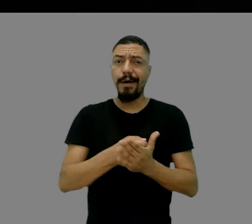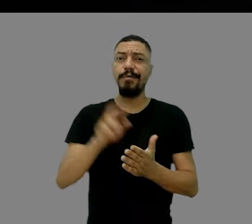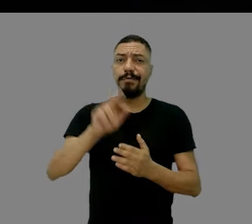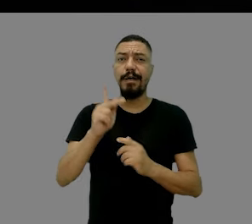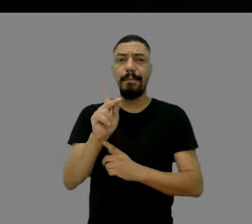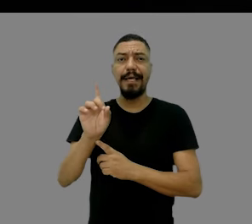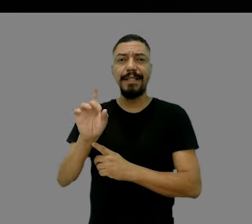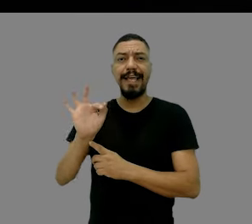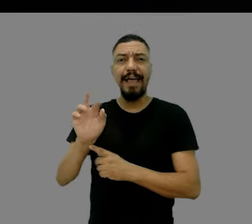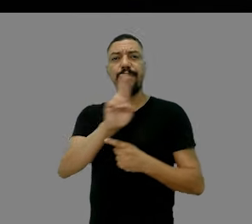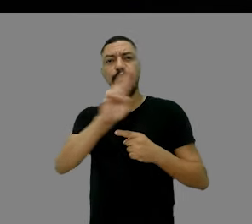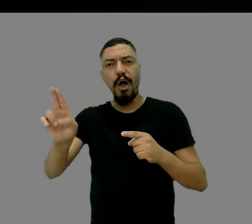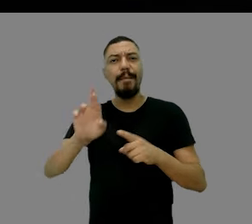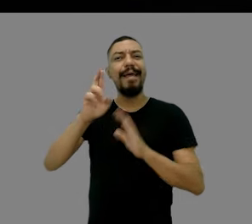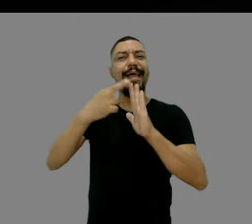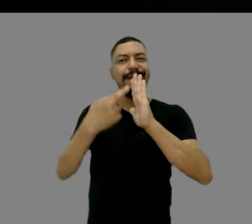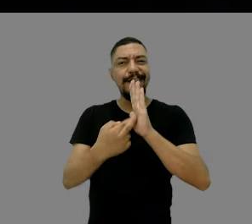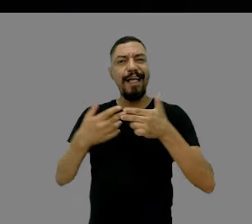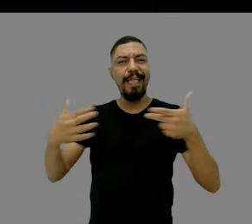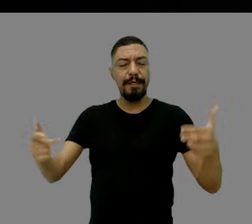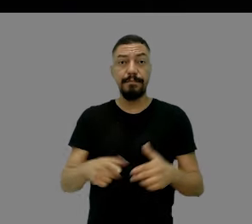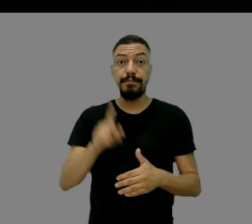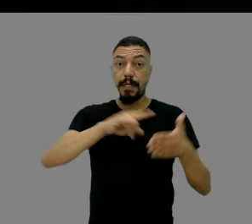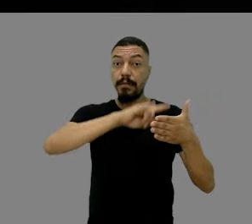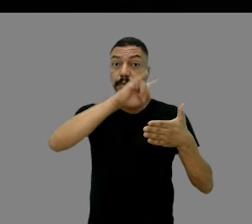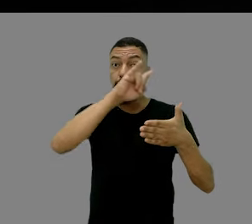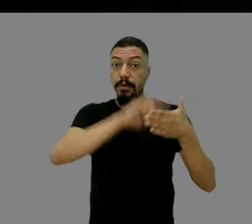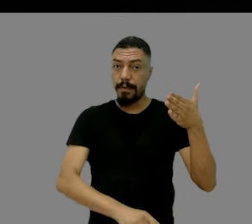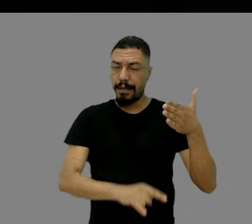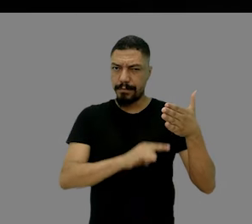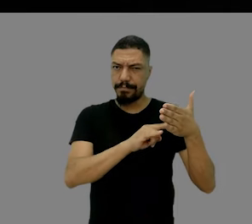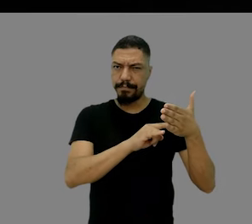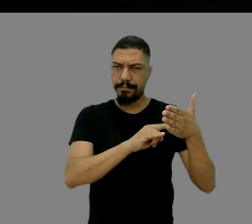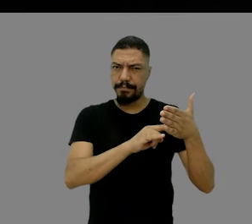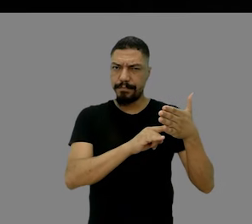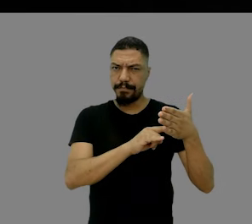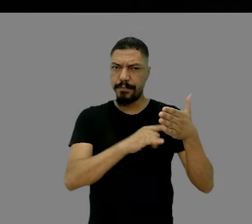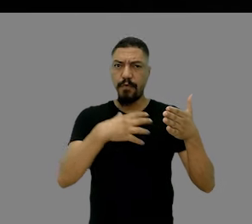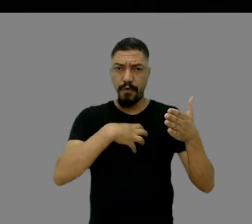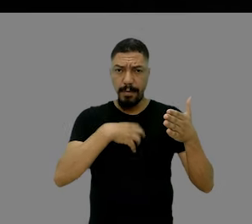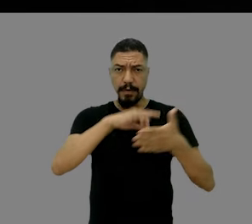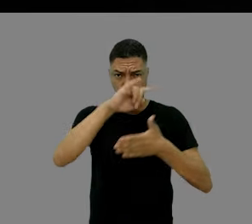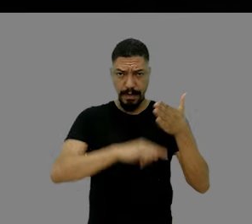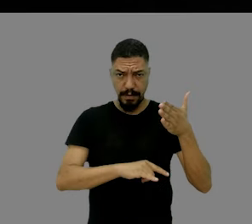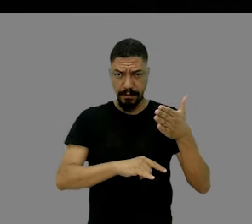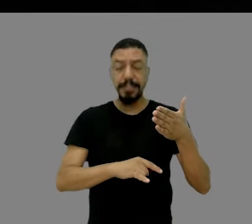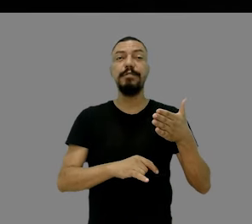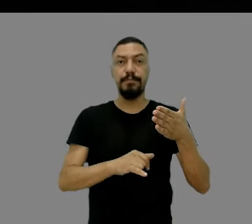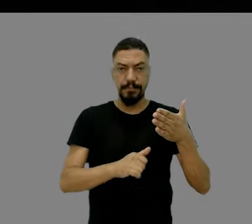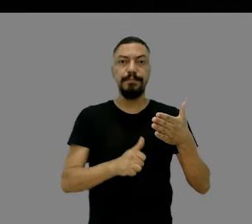é... Em formato de um documento. É um documento. Ele não é artístico. Ele